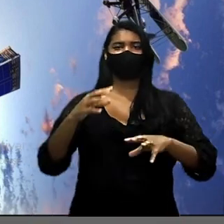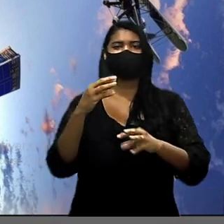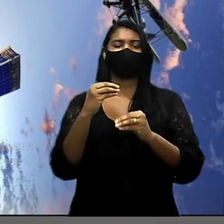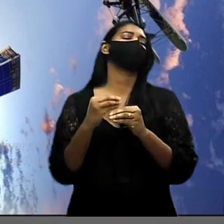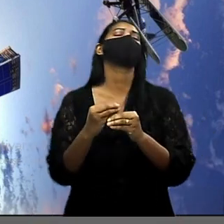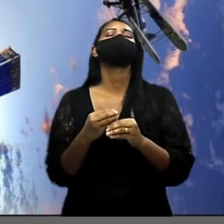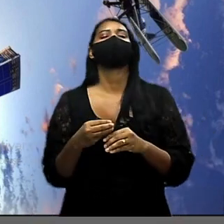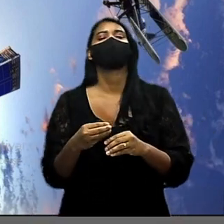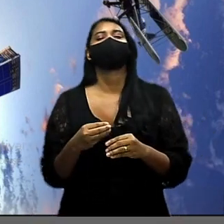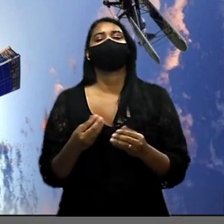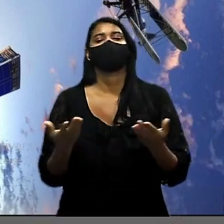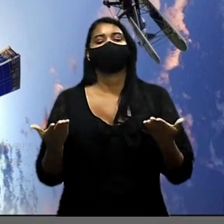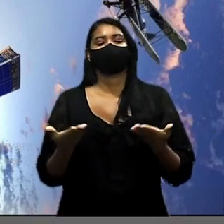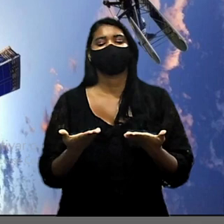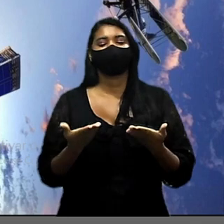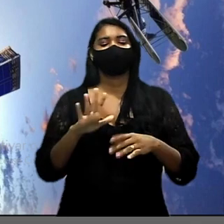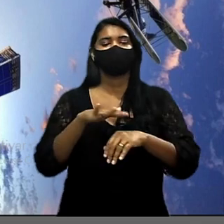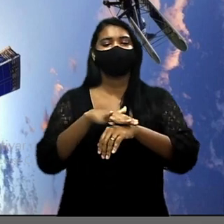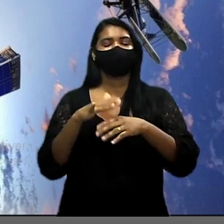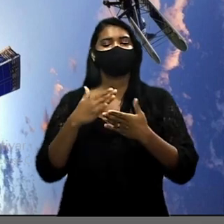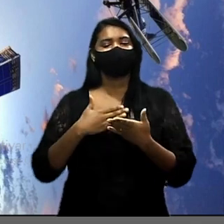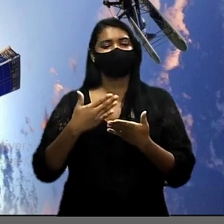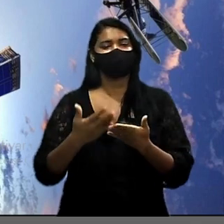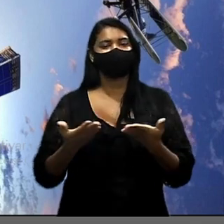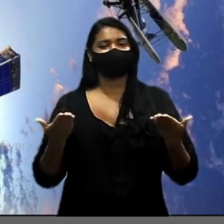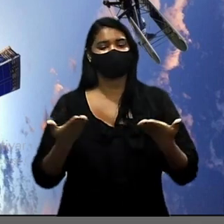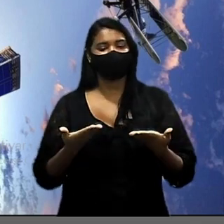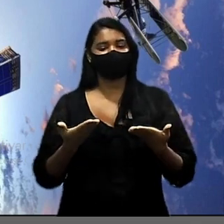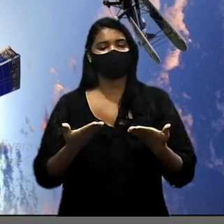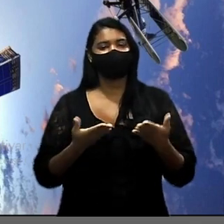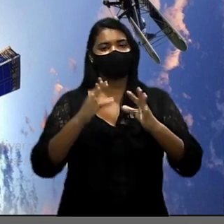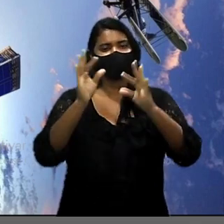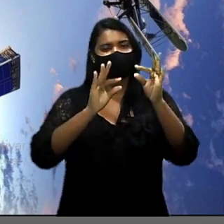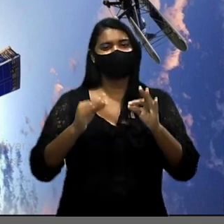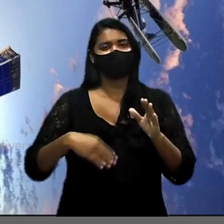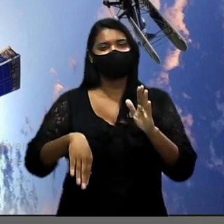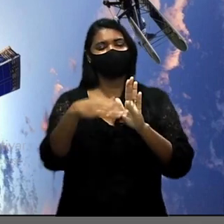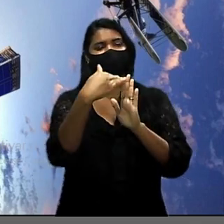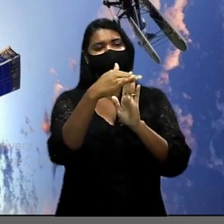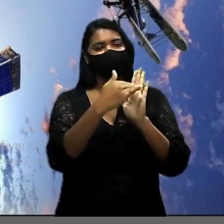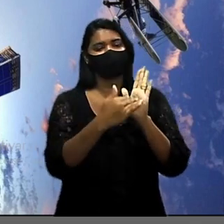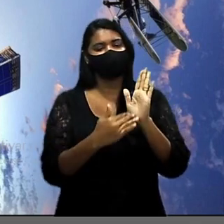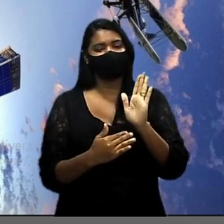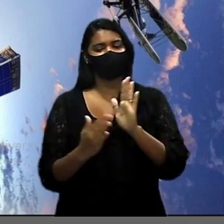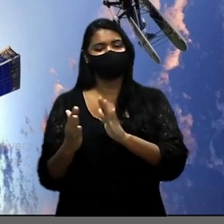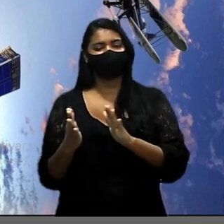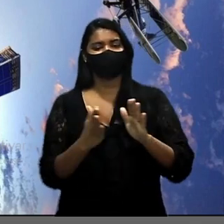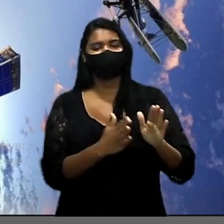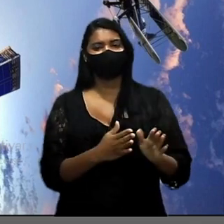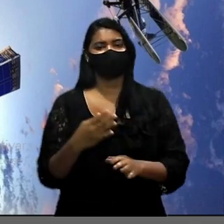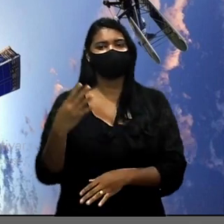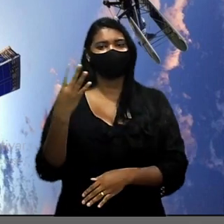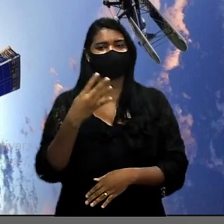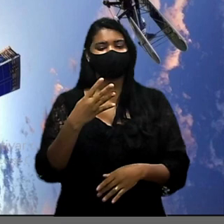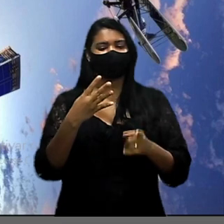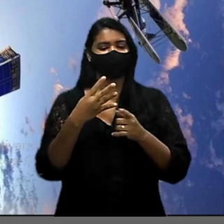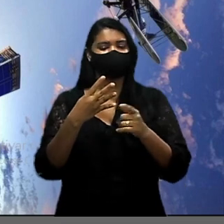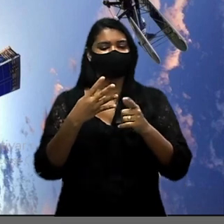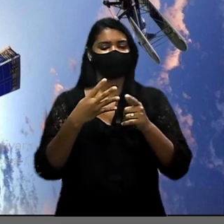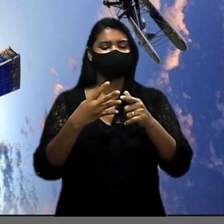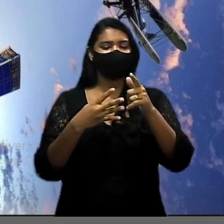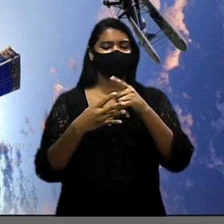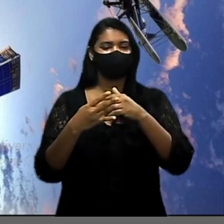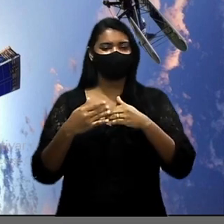cima dessa nossa conversa inicial, eu vou só traçar aqui 4 grandes elementos que fazem parte